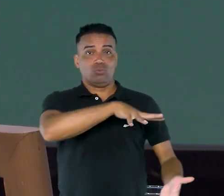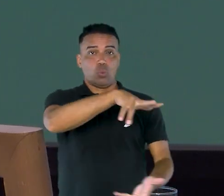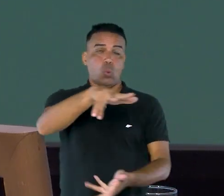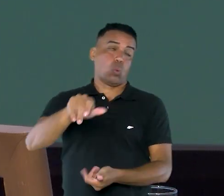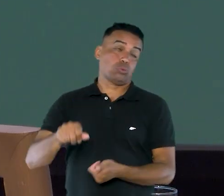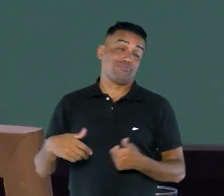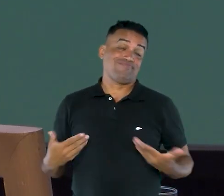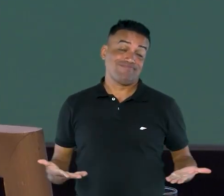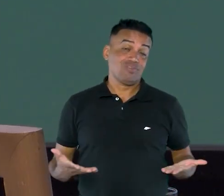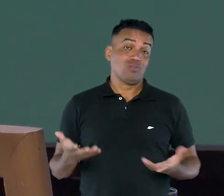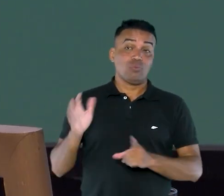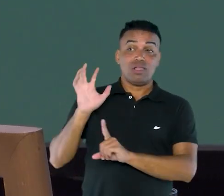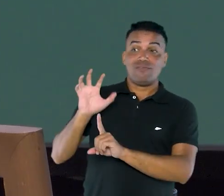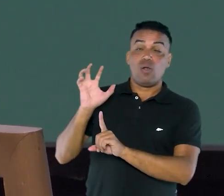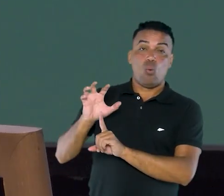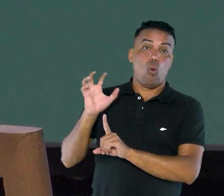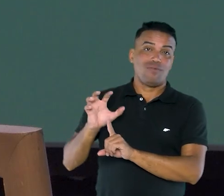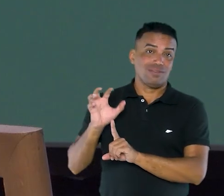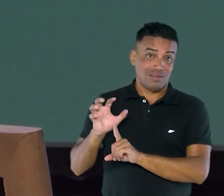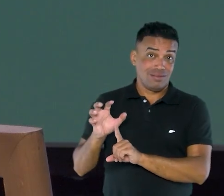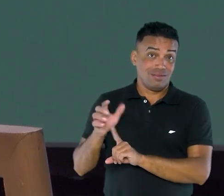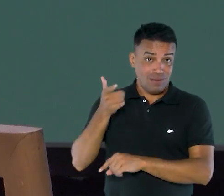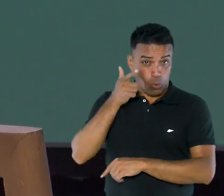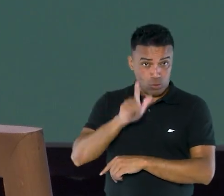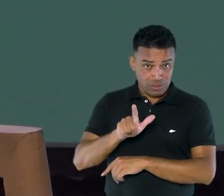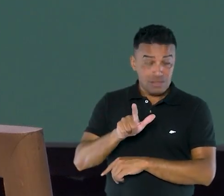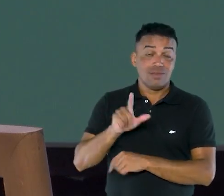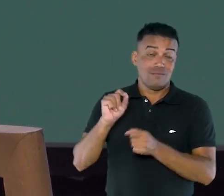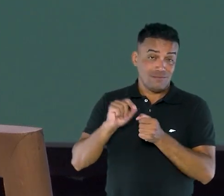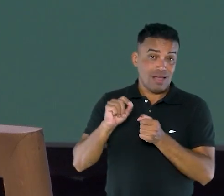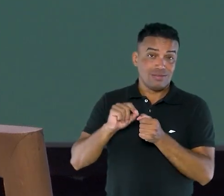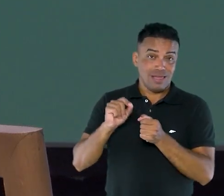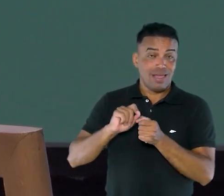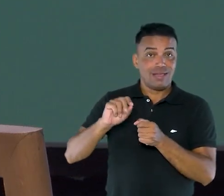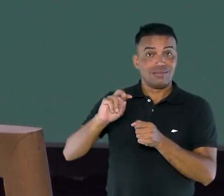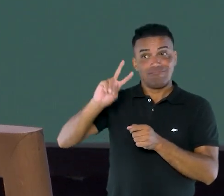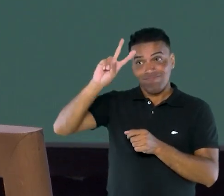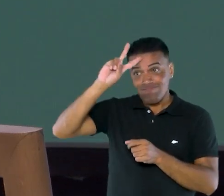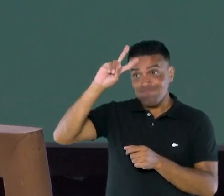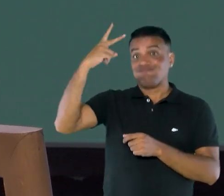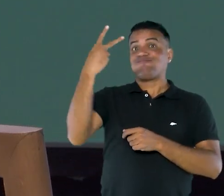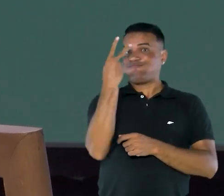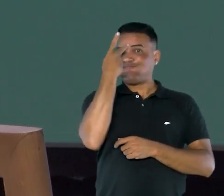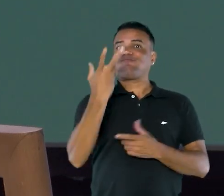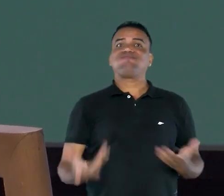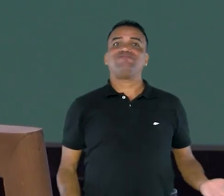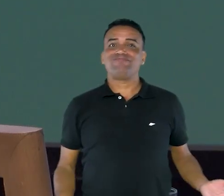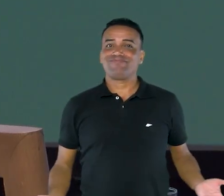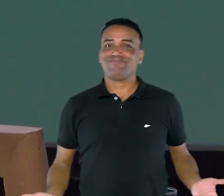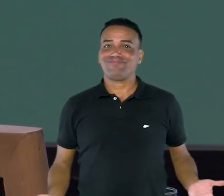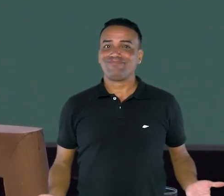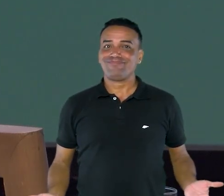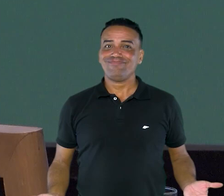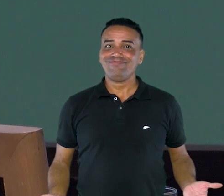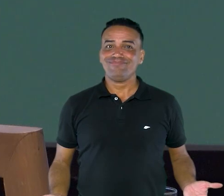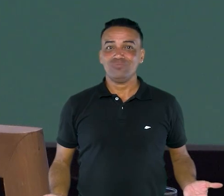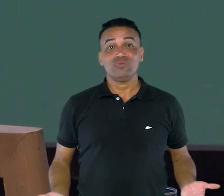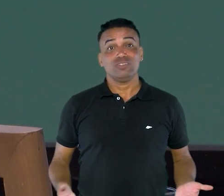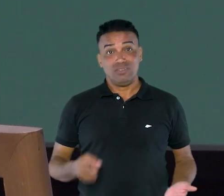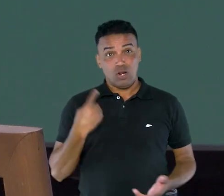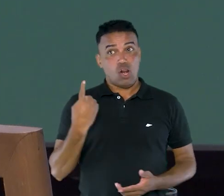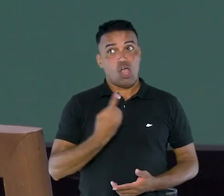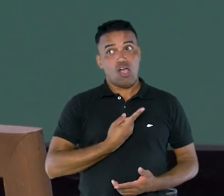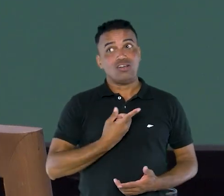o mundo aí? Será que vai dar para fazer essa virada de chave? A